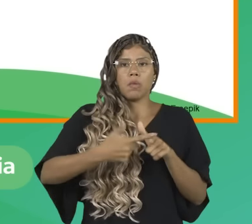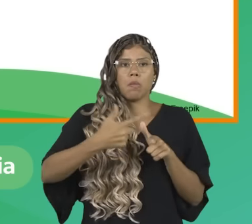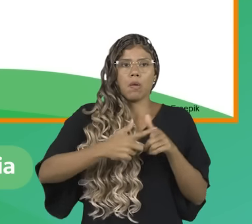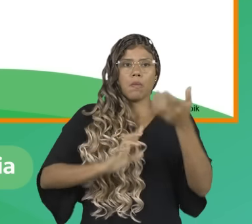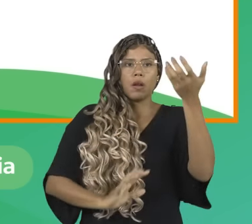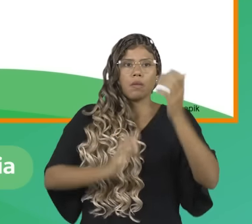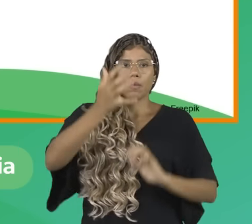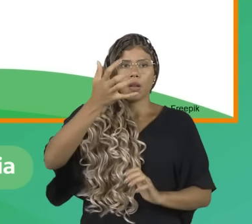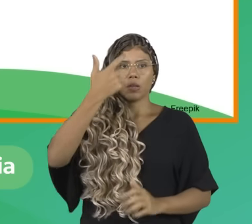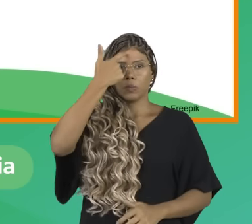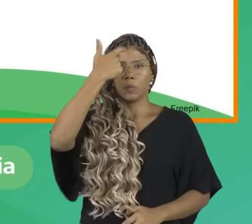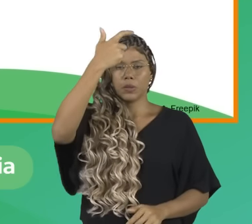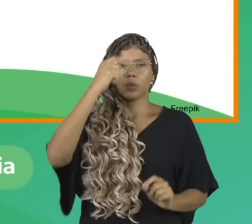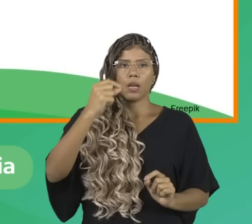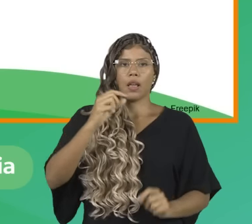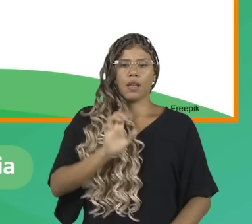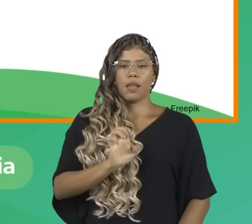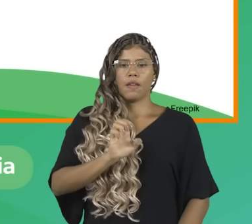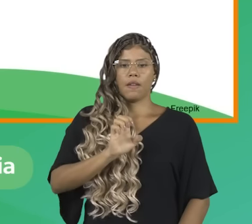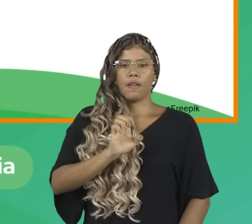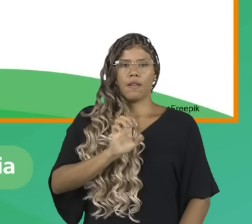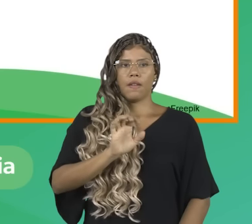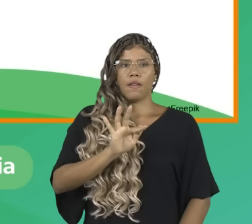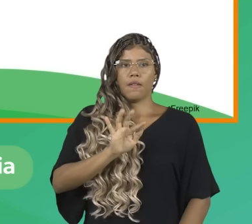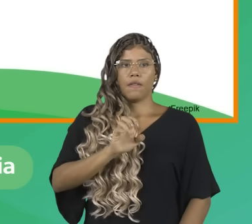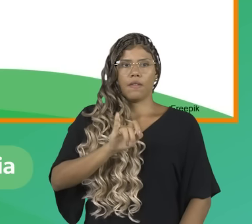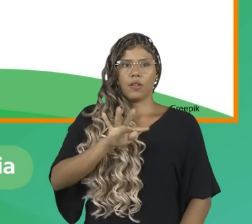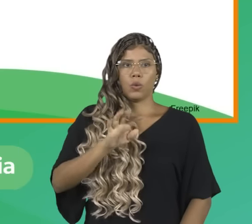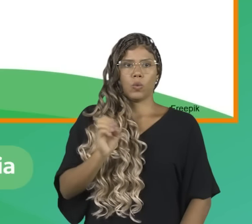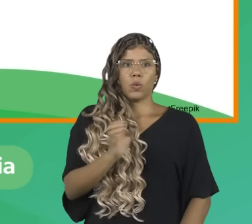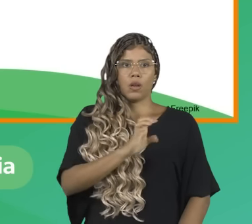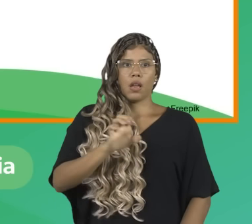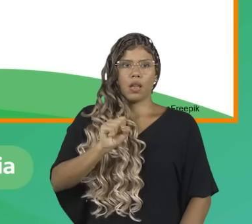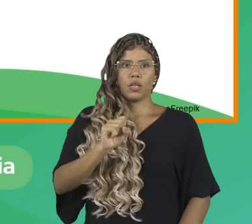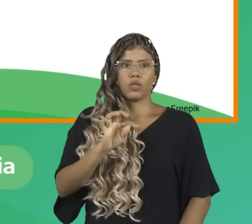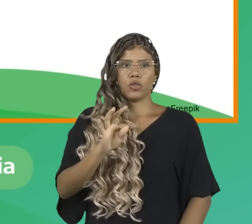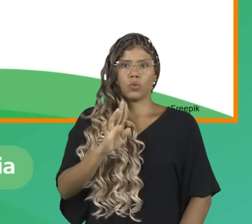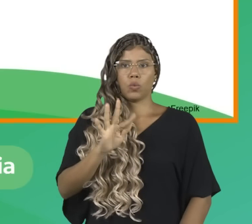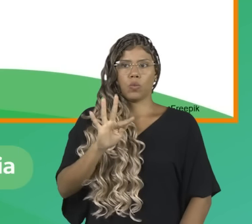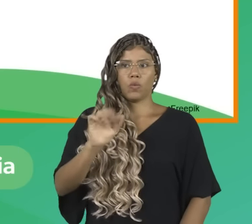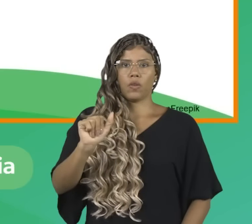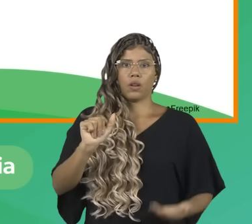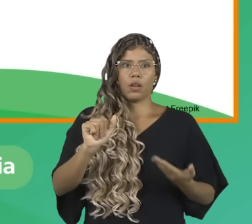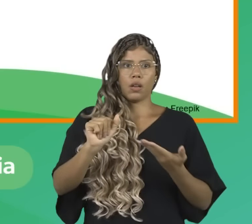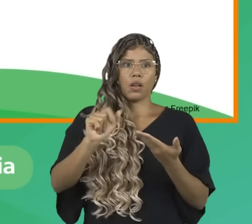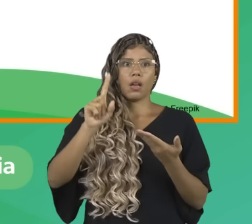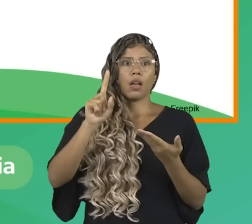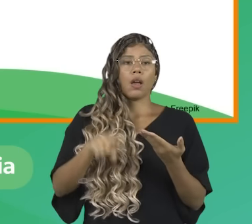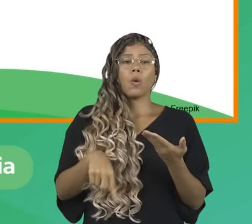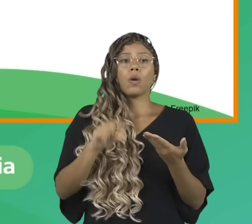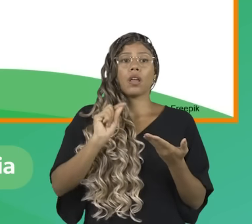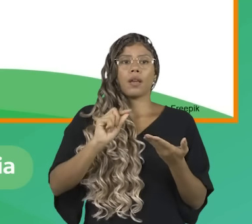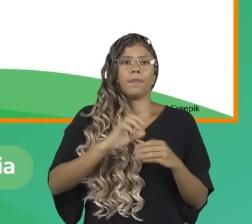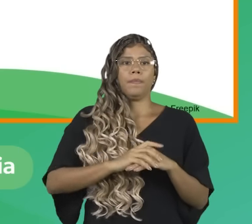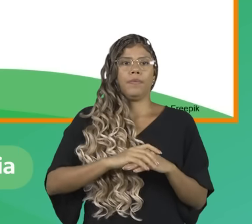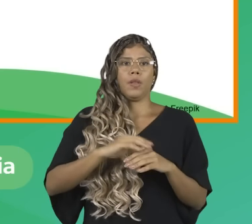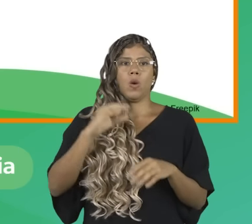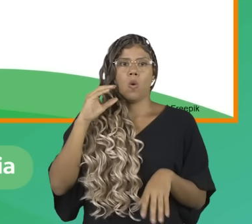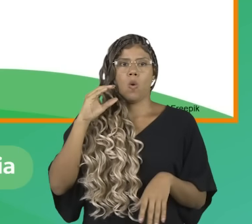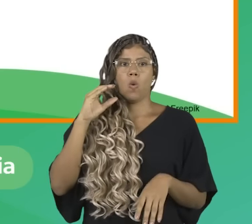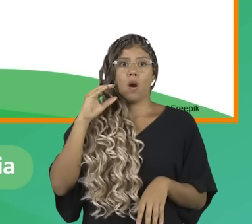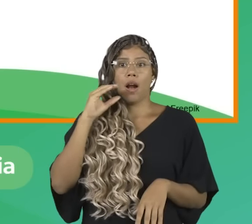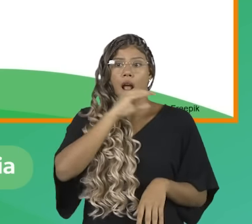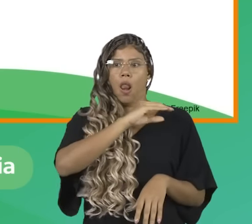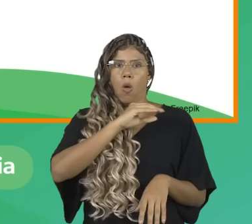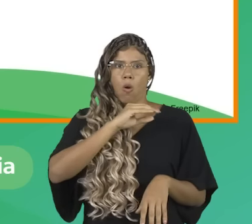É necessário deixar uma coisa muito clara. Efeito estufa é um efeito que faz com que o calor que irradia do Sol e atinge a Terra, ao